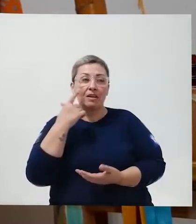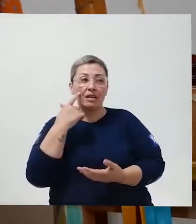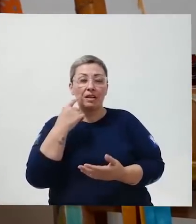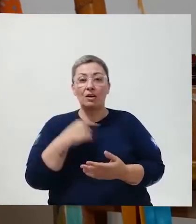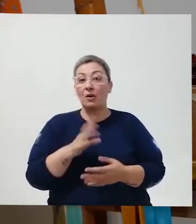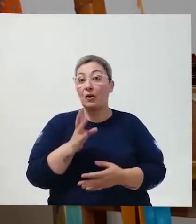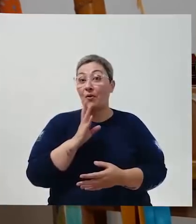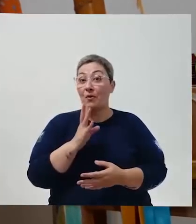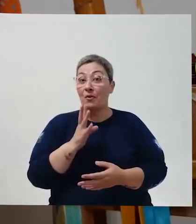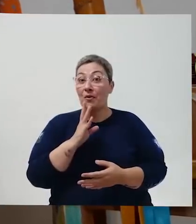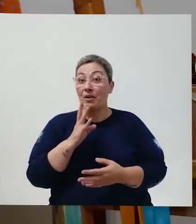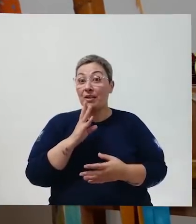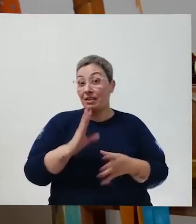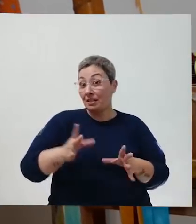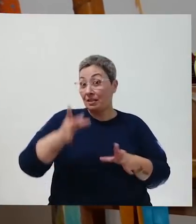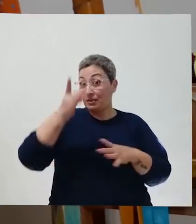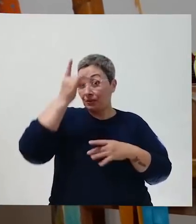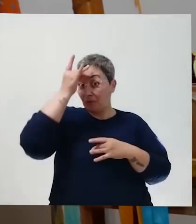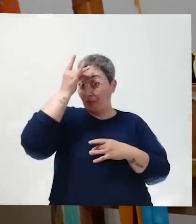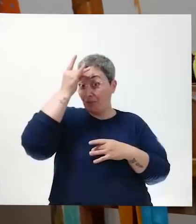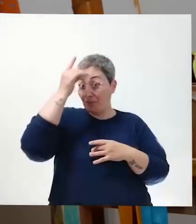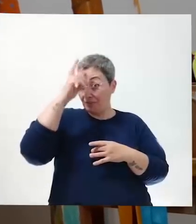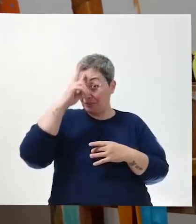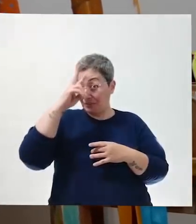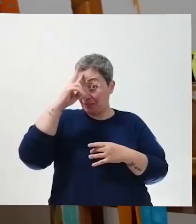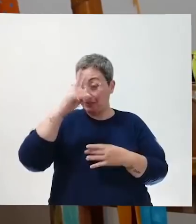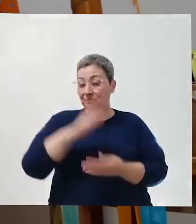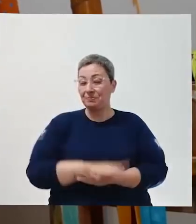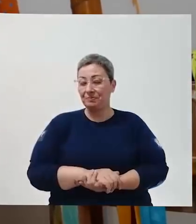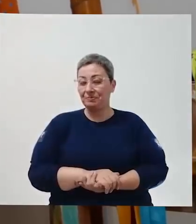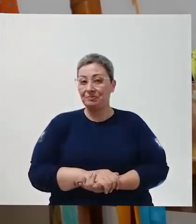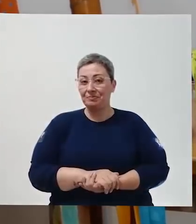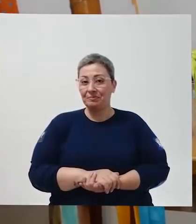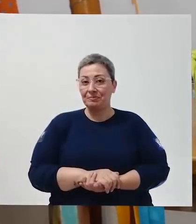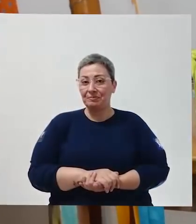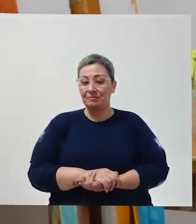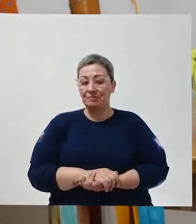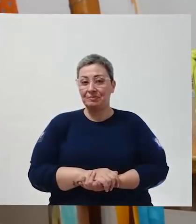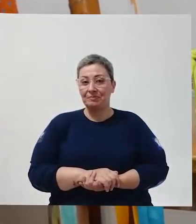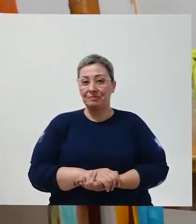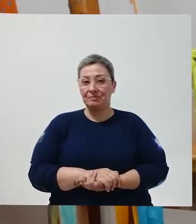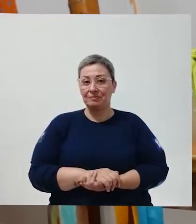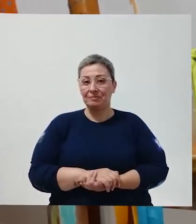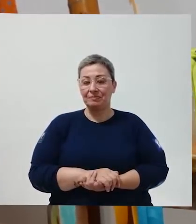Vamos conhecer o personagem da nossa história.